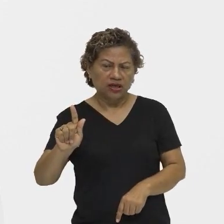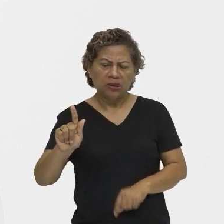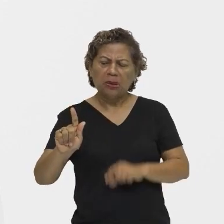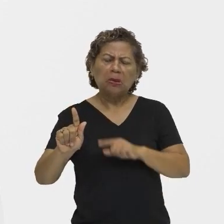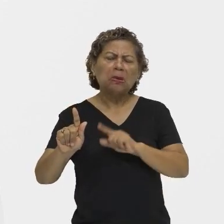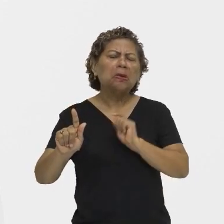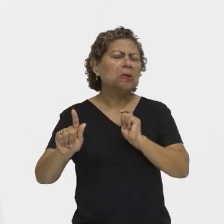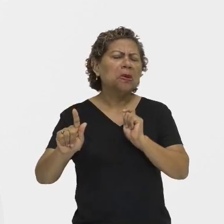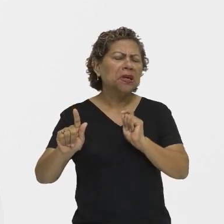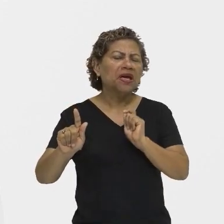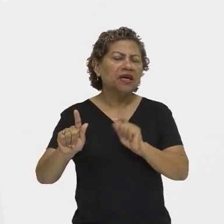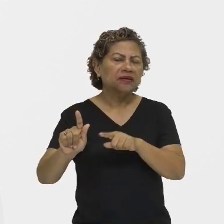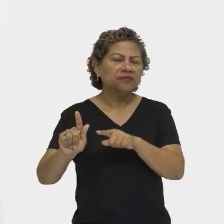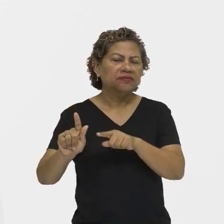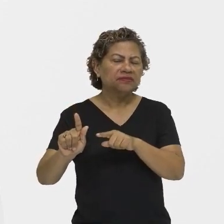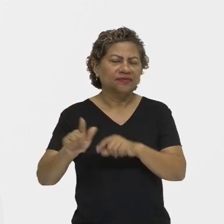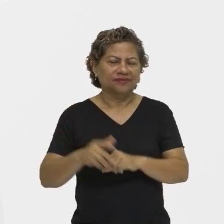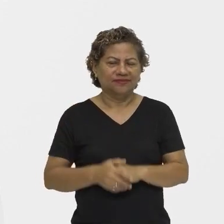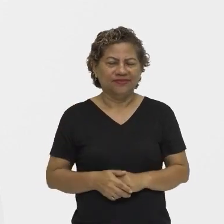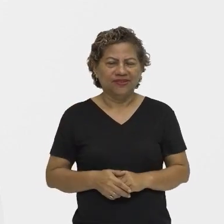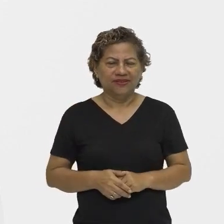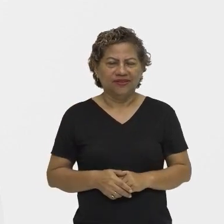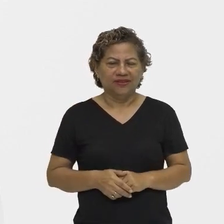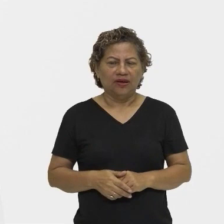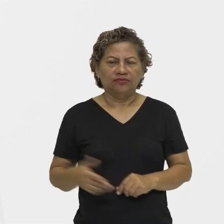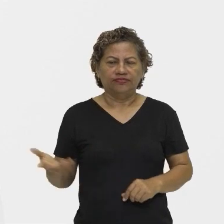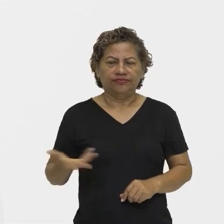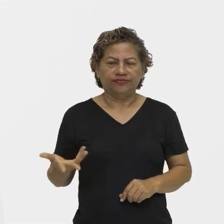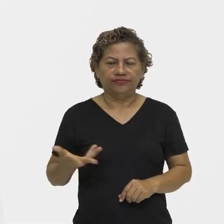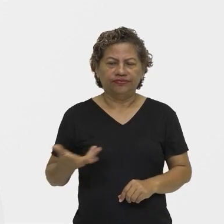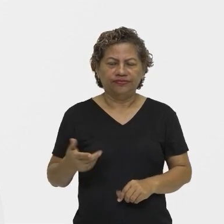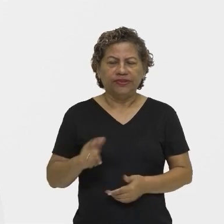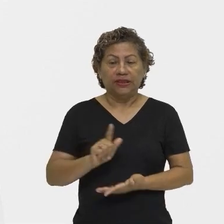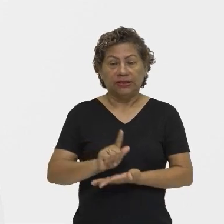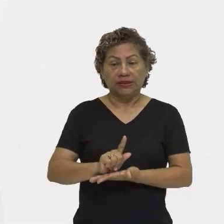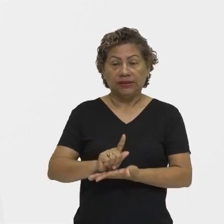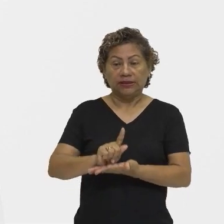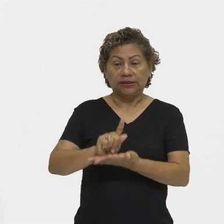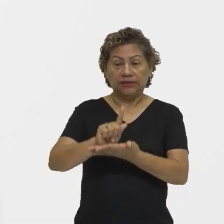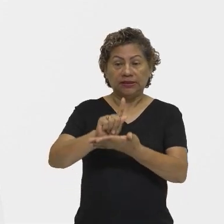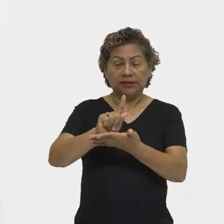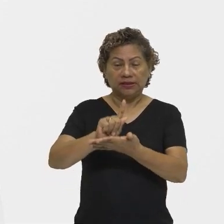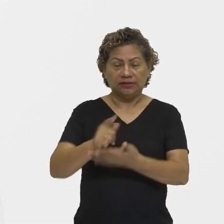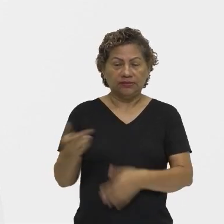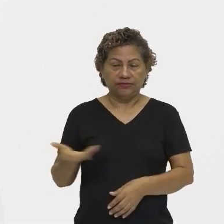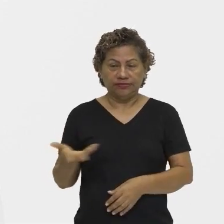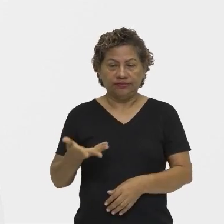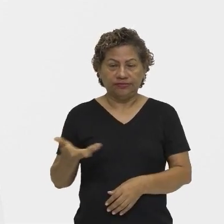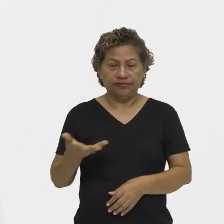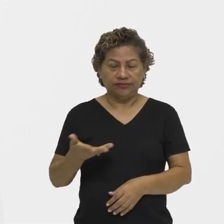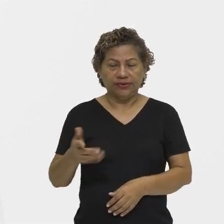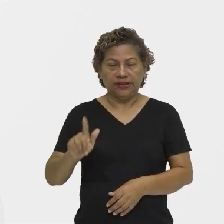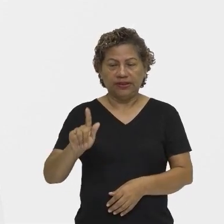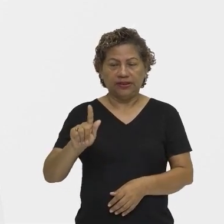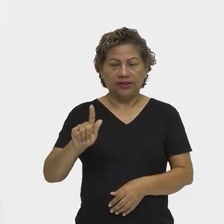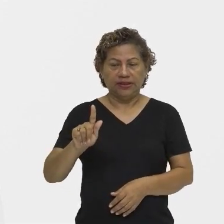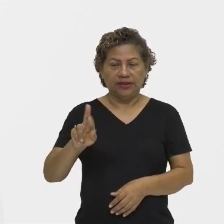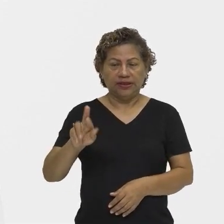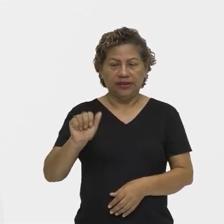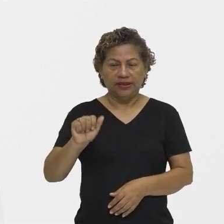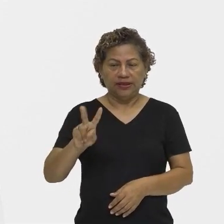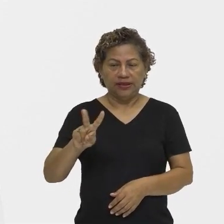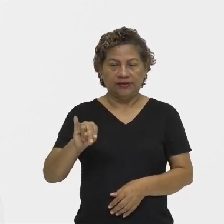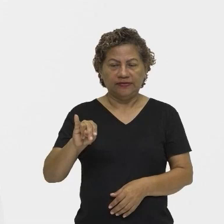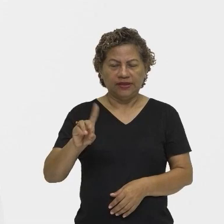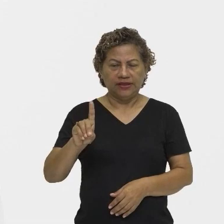de aceleração da gravidade, tá certo? Essa aceleração da gravidade, ela está relacionada